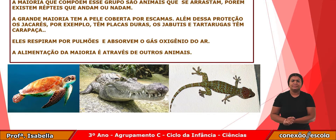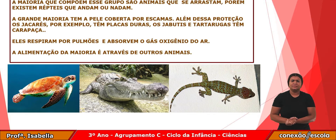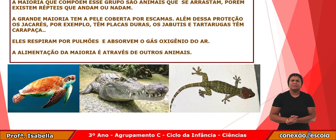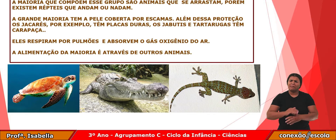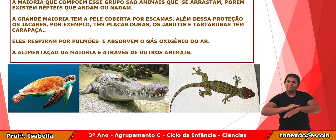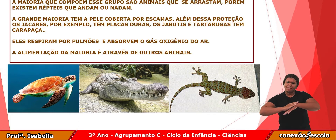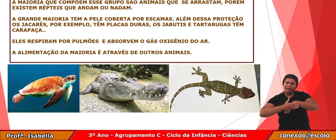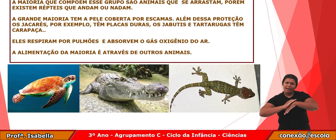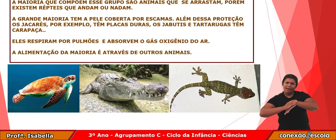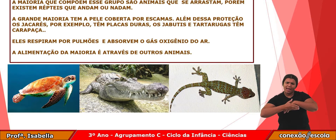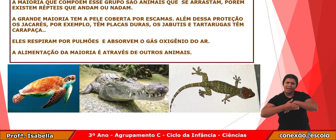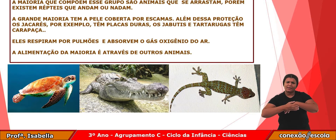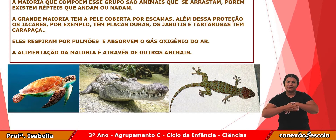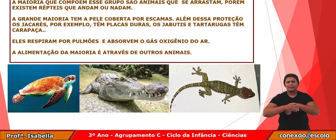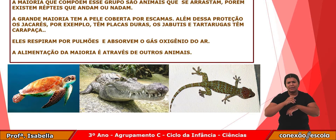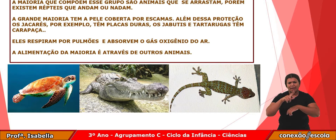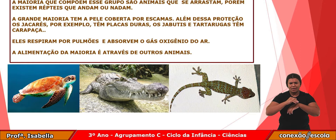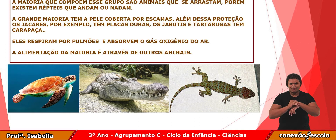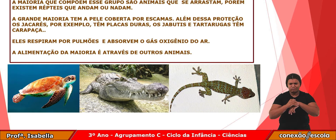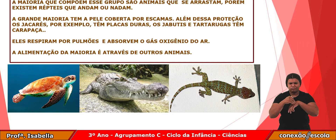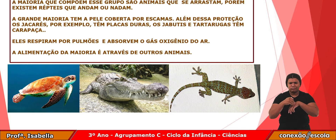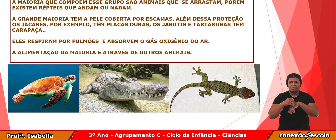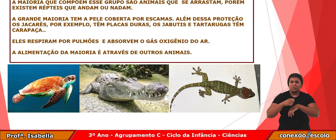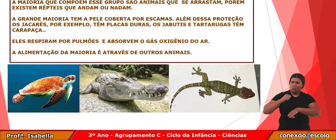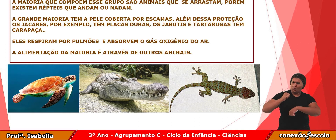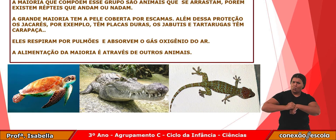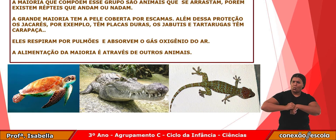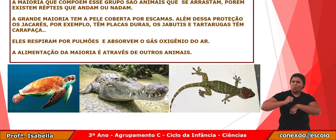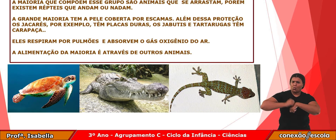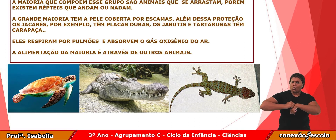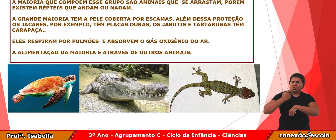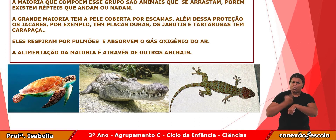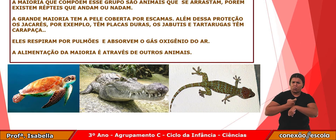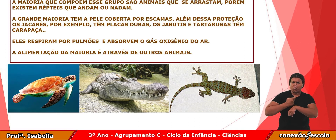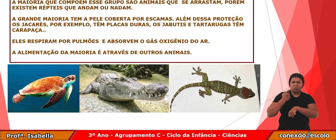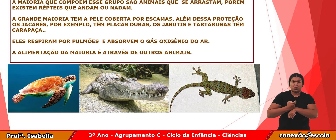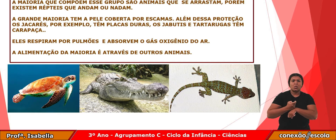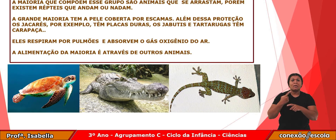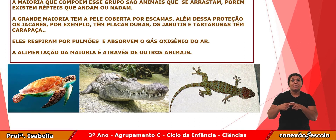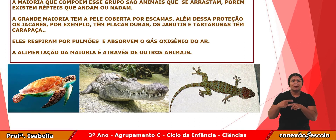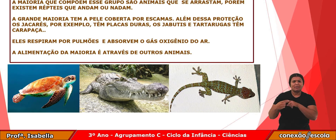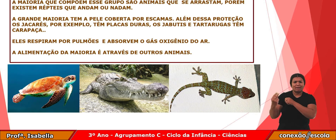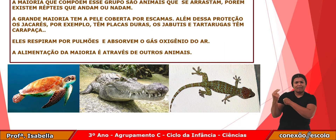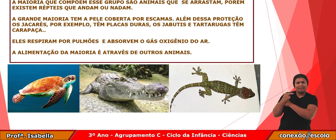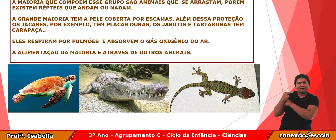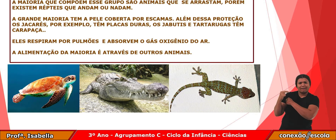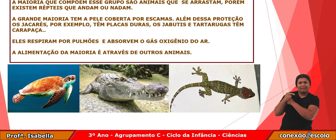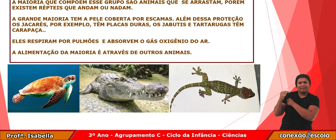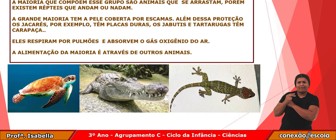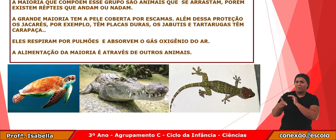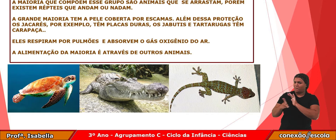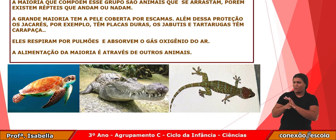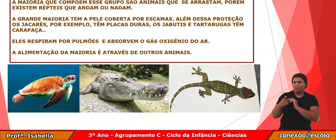se fosse umas placas bem... Na verdade, são placas bem duras, porque isso aí é para a própria sobrevivência da